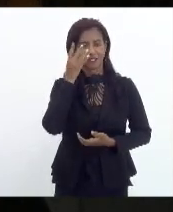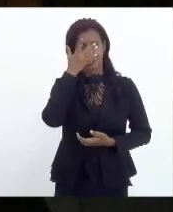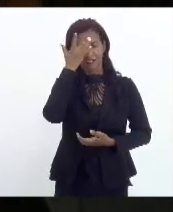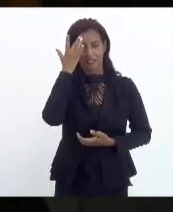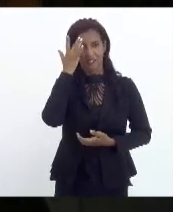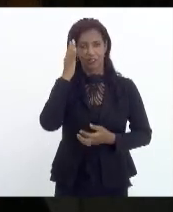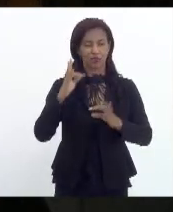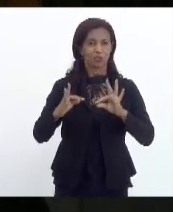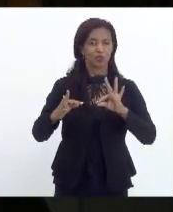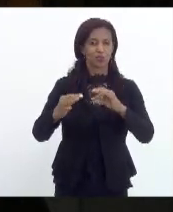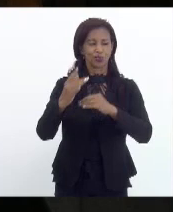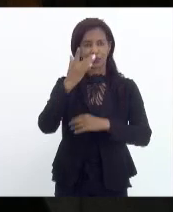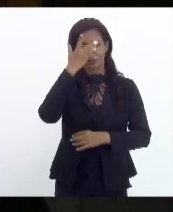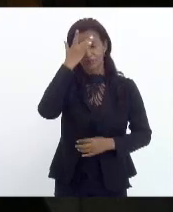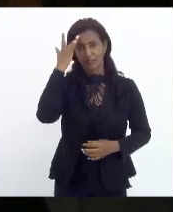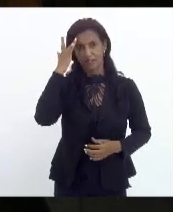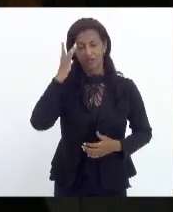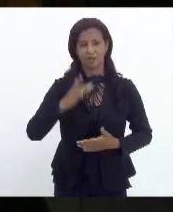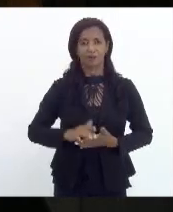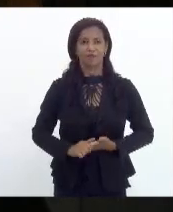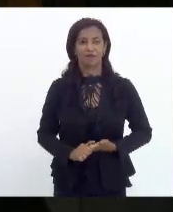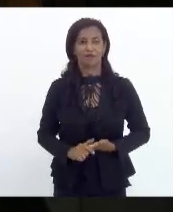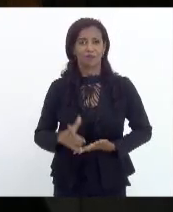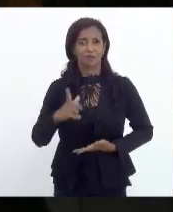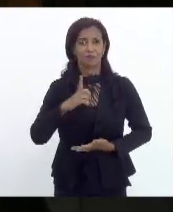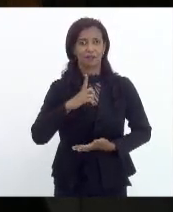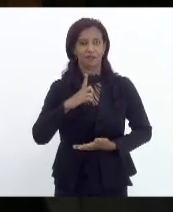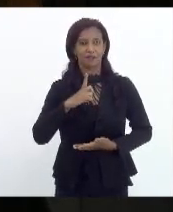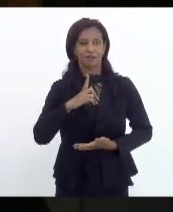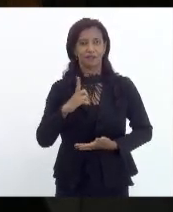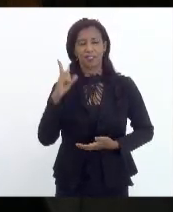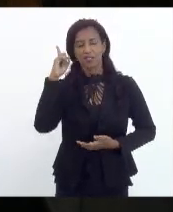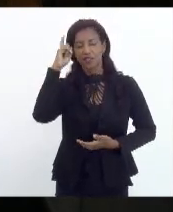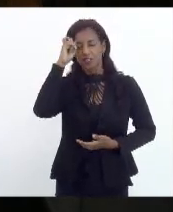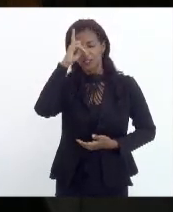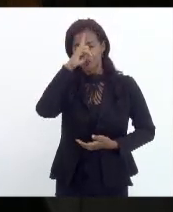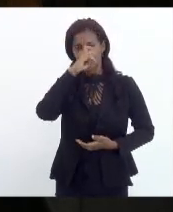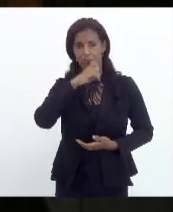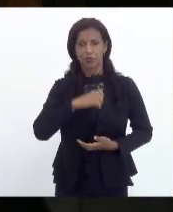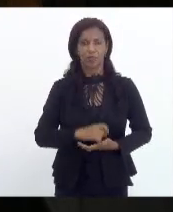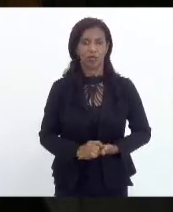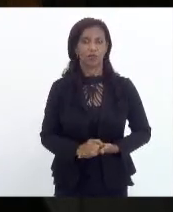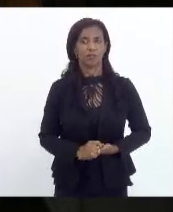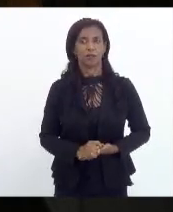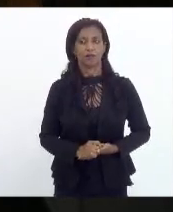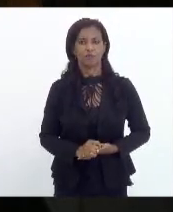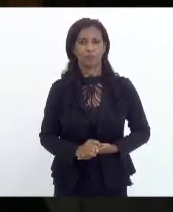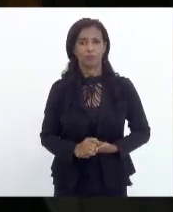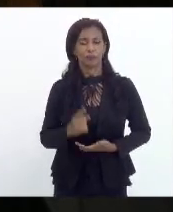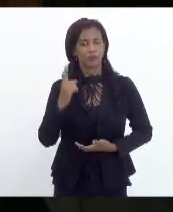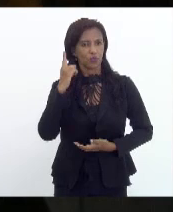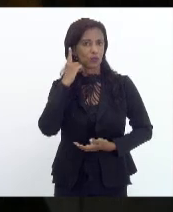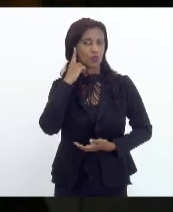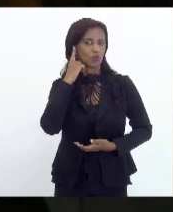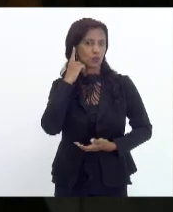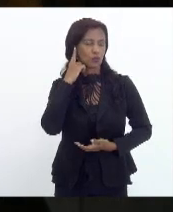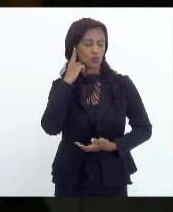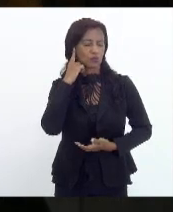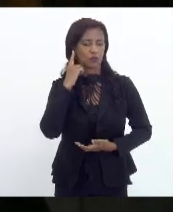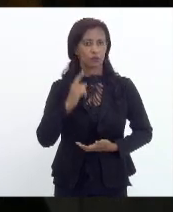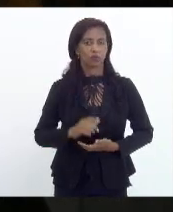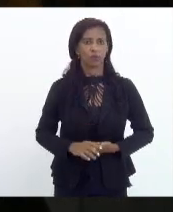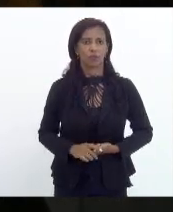com todos aqueles que têm dificuldades aditiva